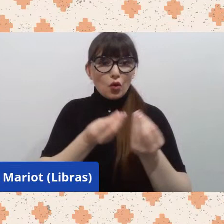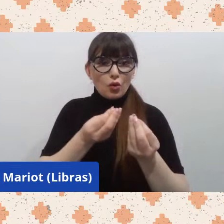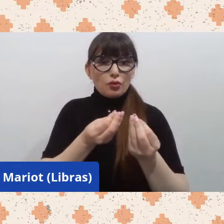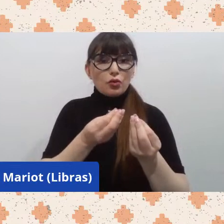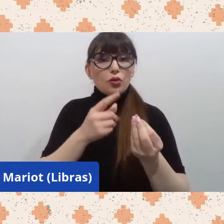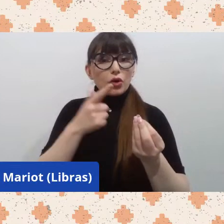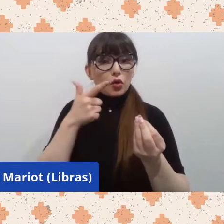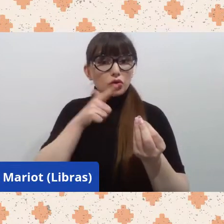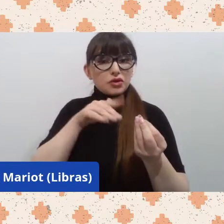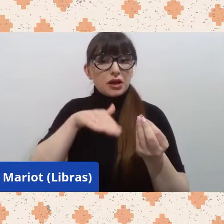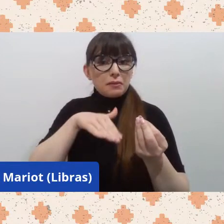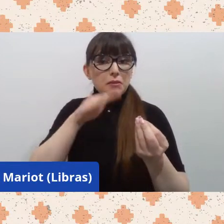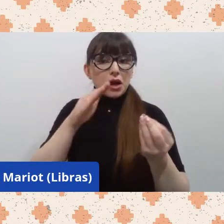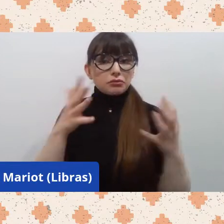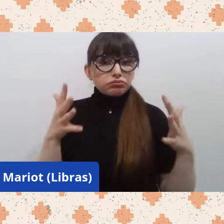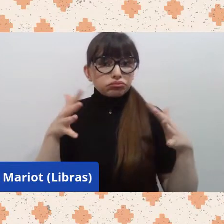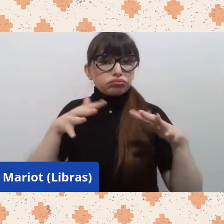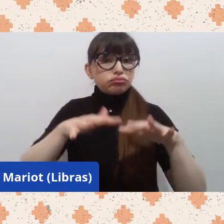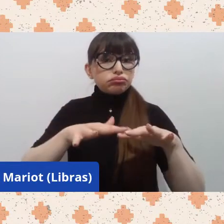inclusivo